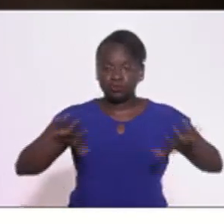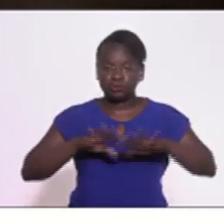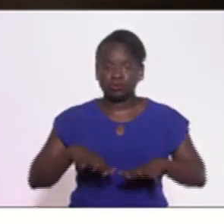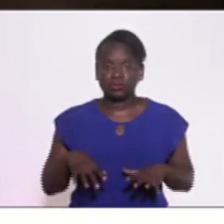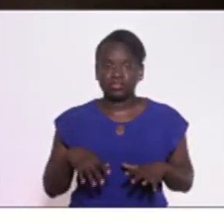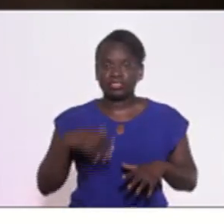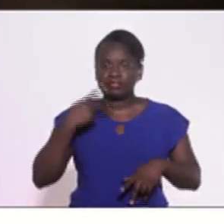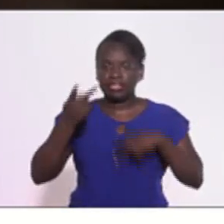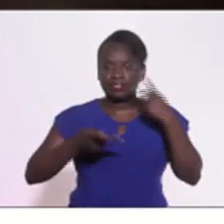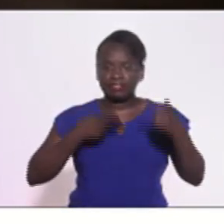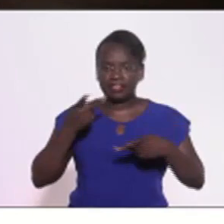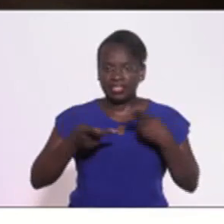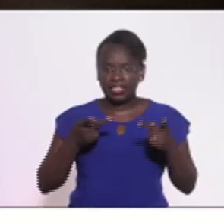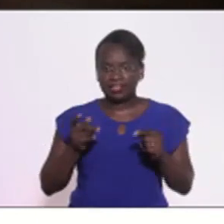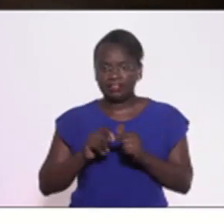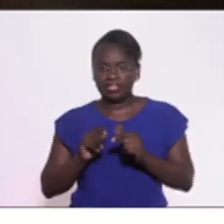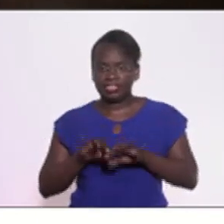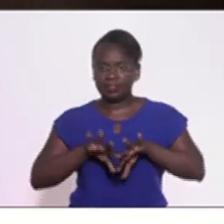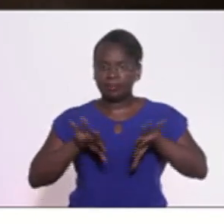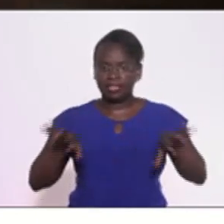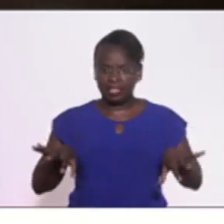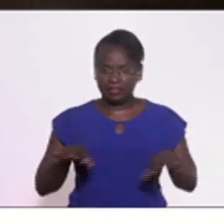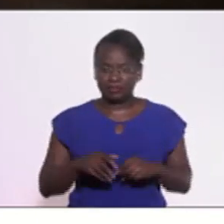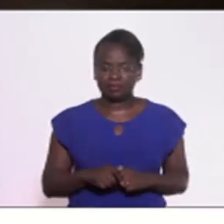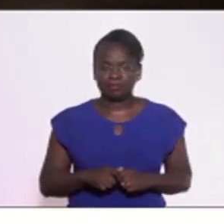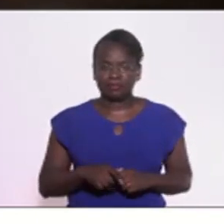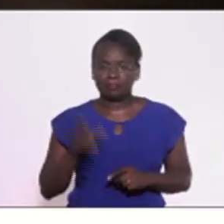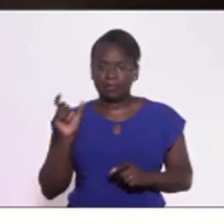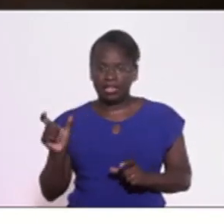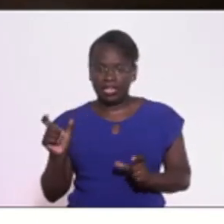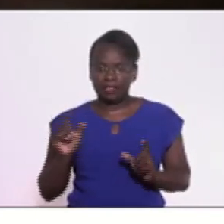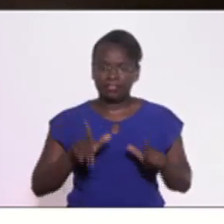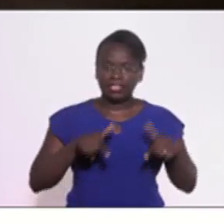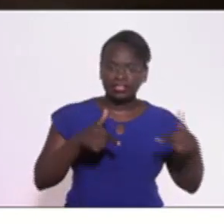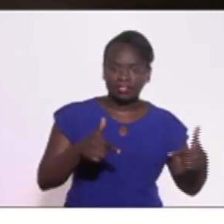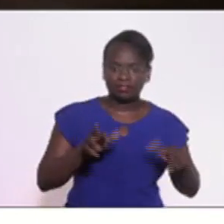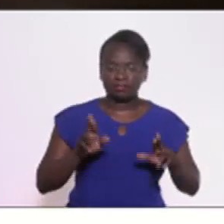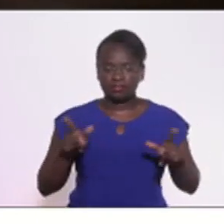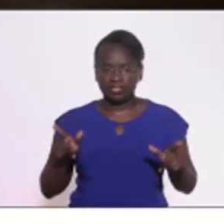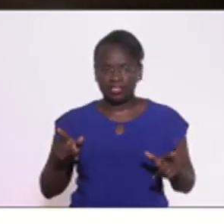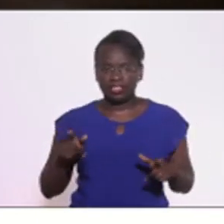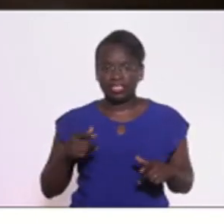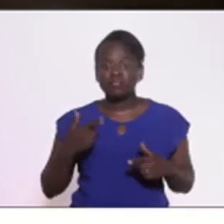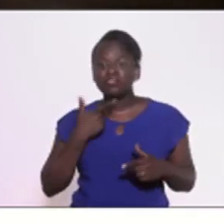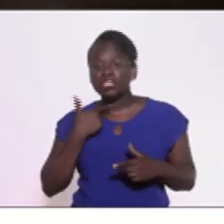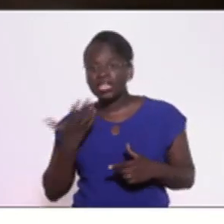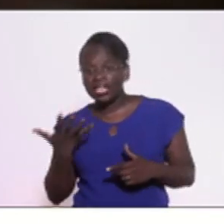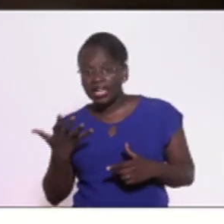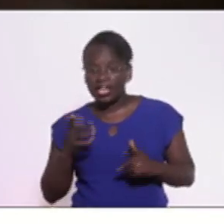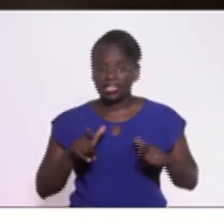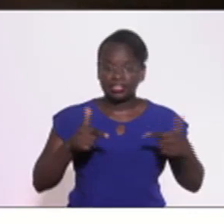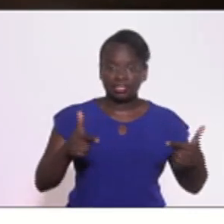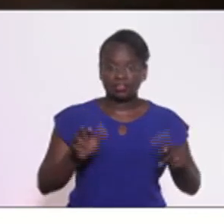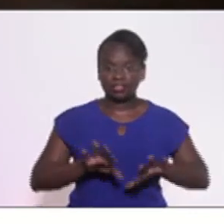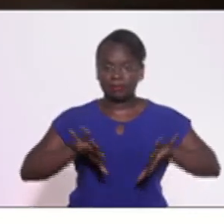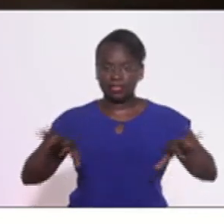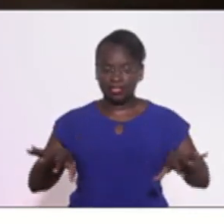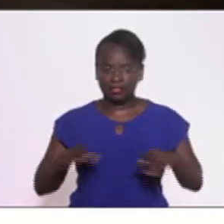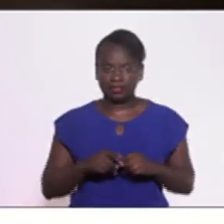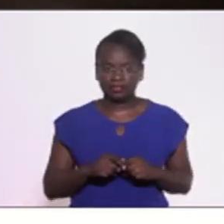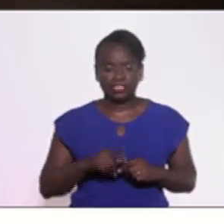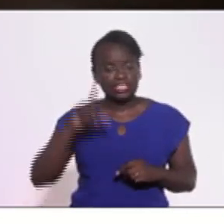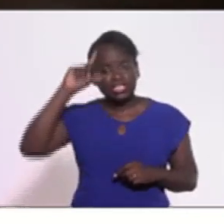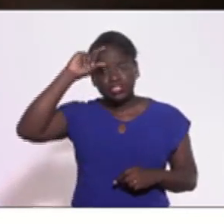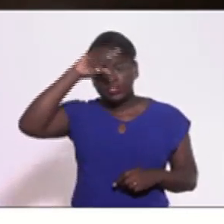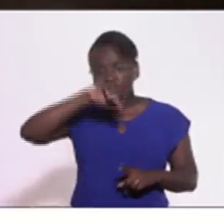o dizer e o fazer, a palavra e o gesto, a intenção e a ação. Raramente a